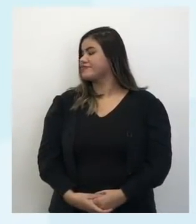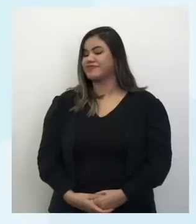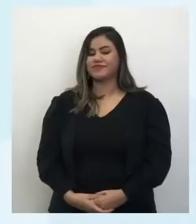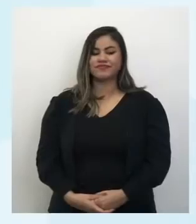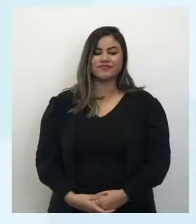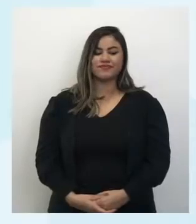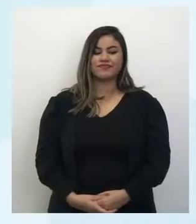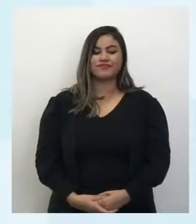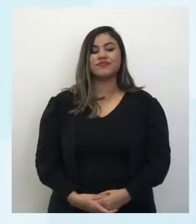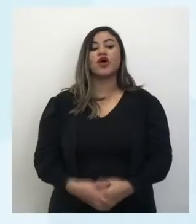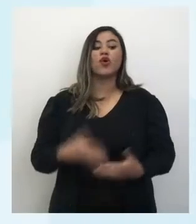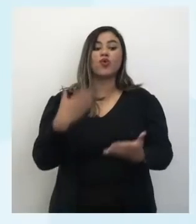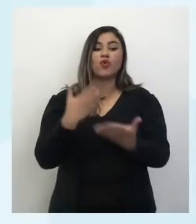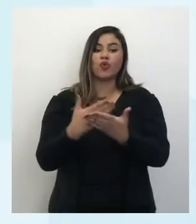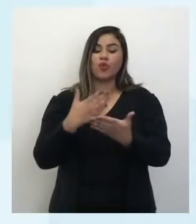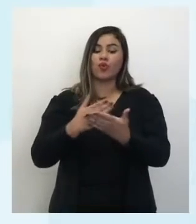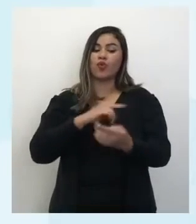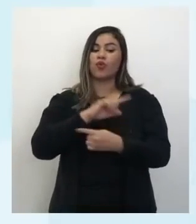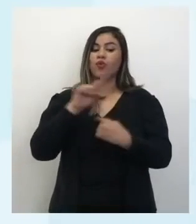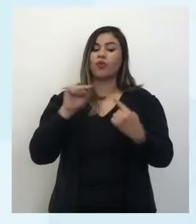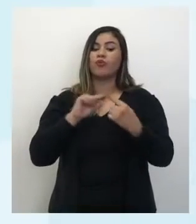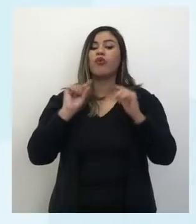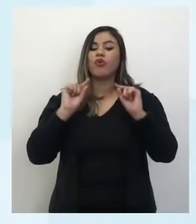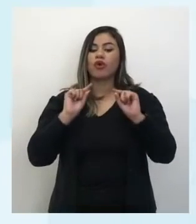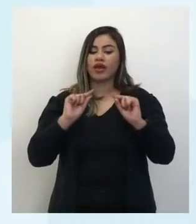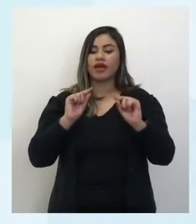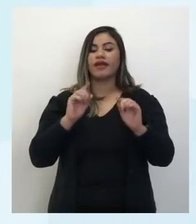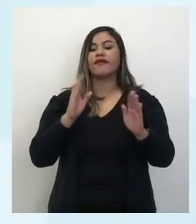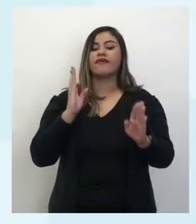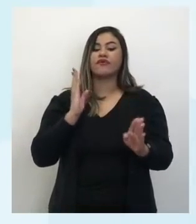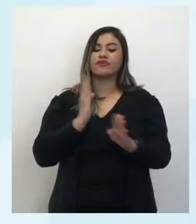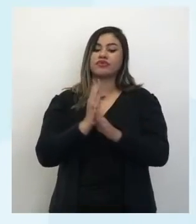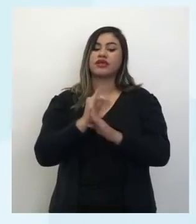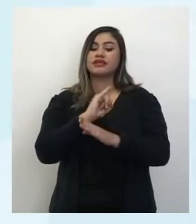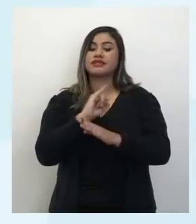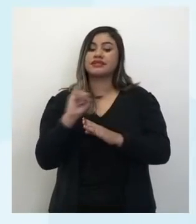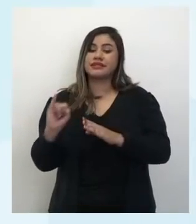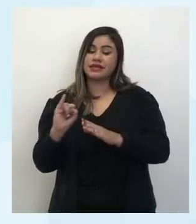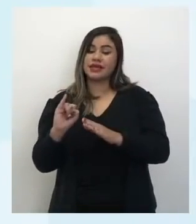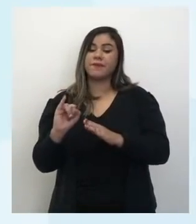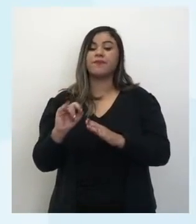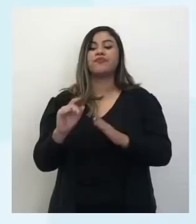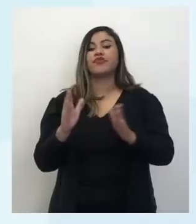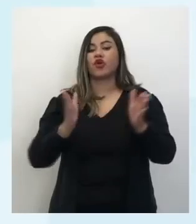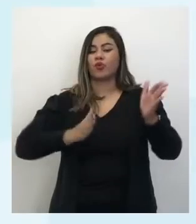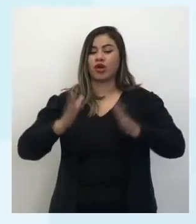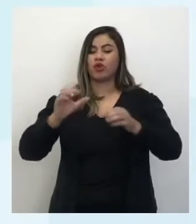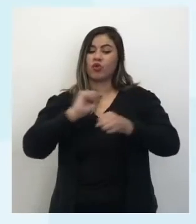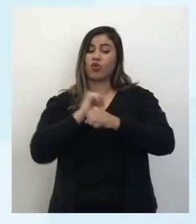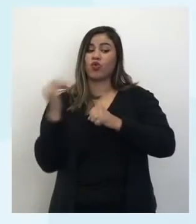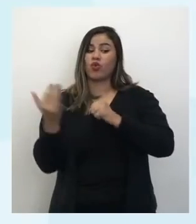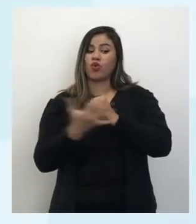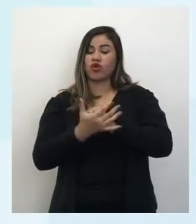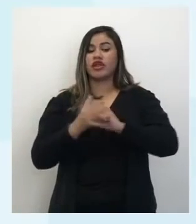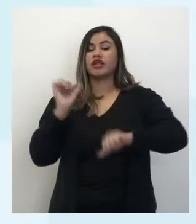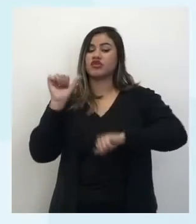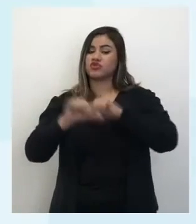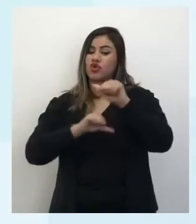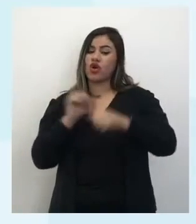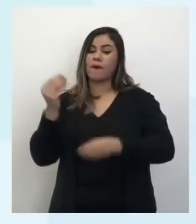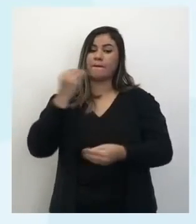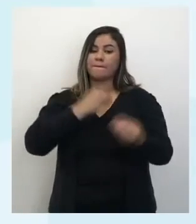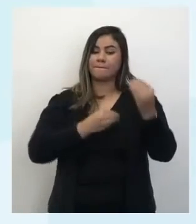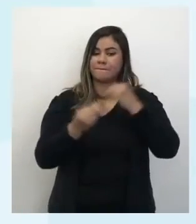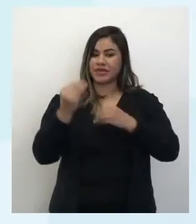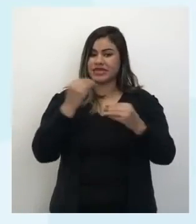Resposta, lá. O estudo, então, tinha o objetivo de verificar se houve mudanças nos hábitos alimentares dos brasileiros